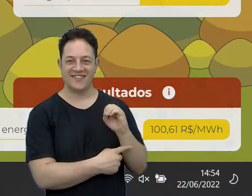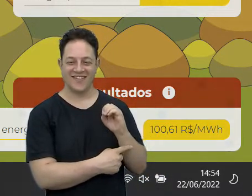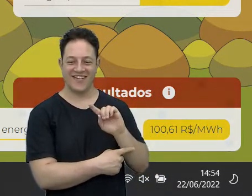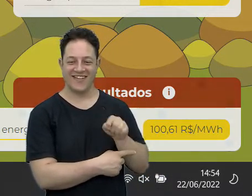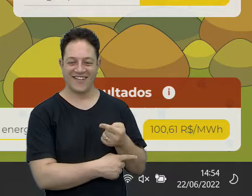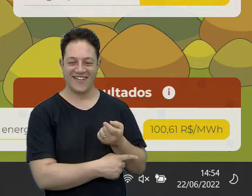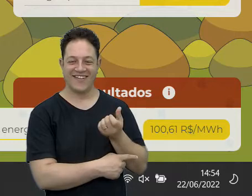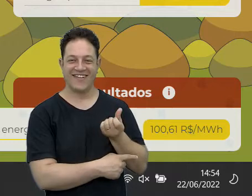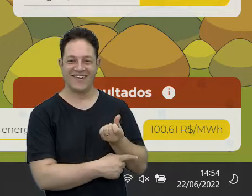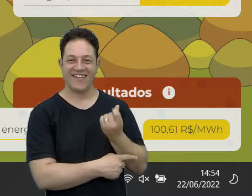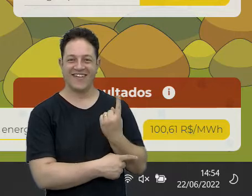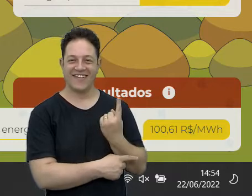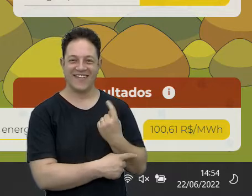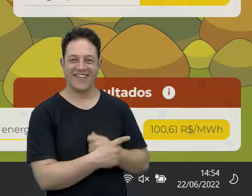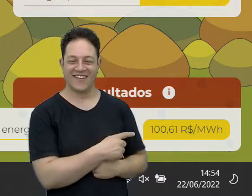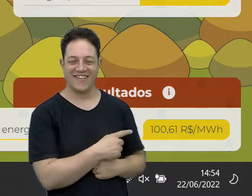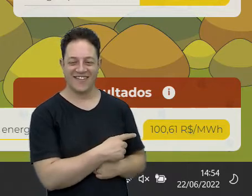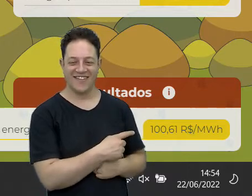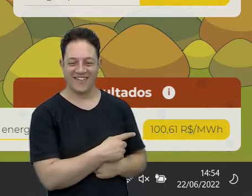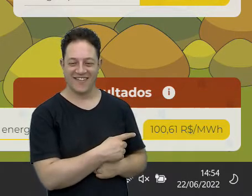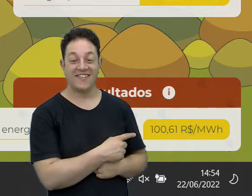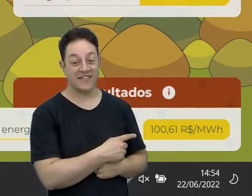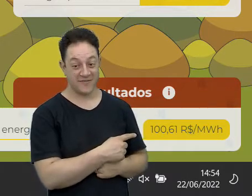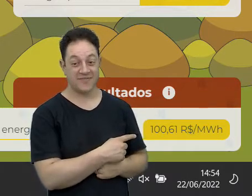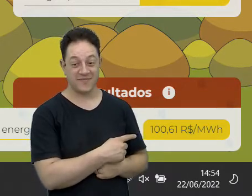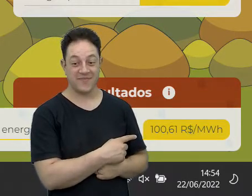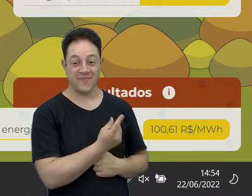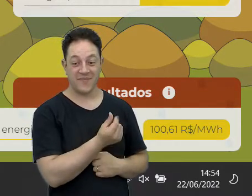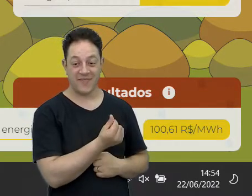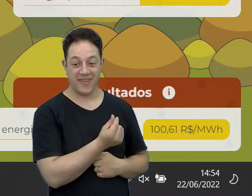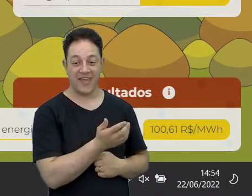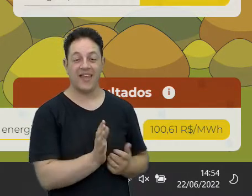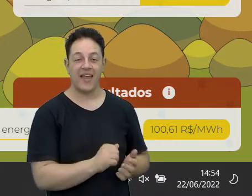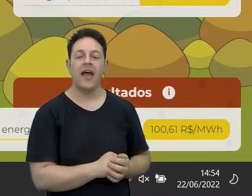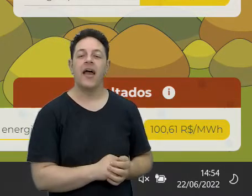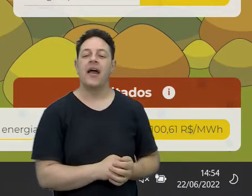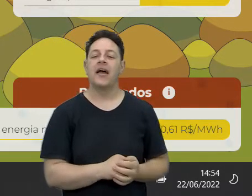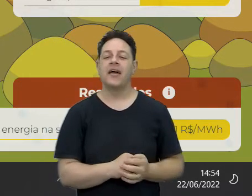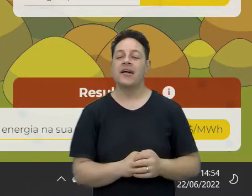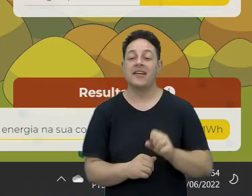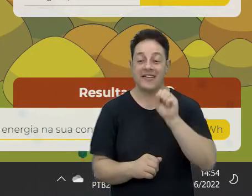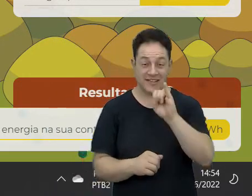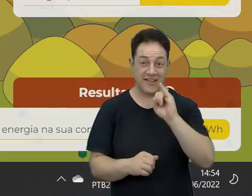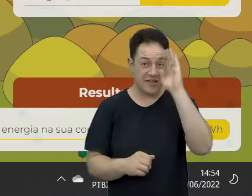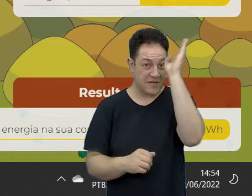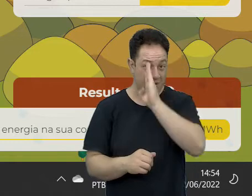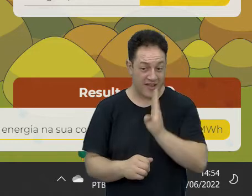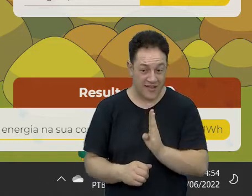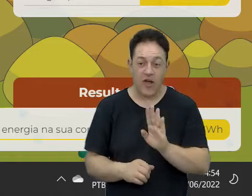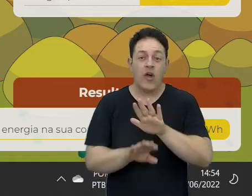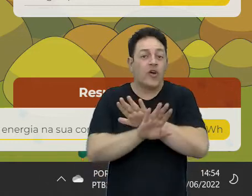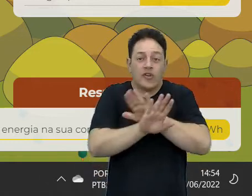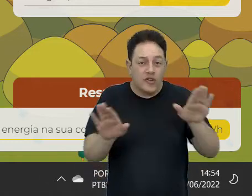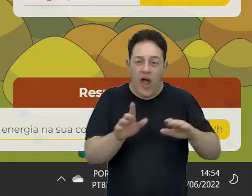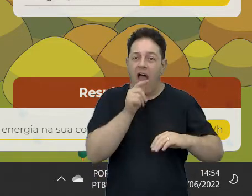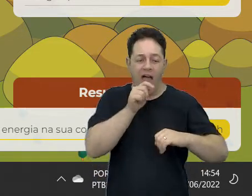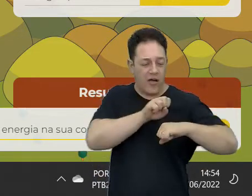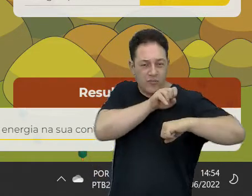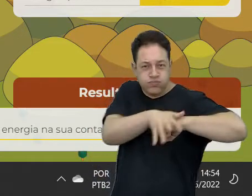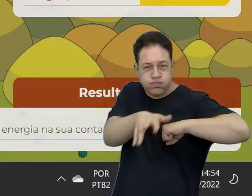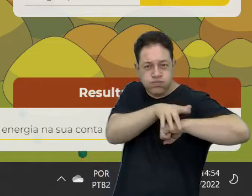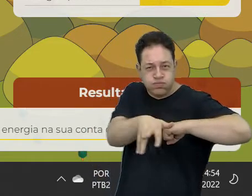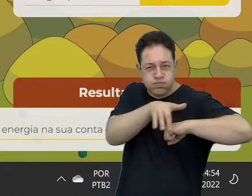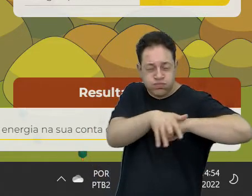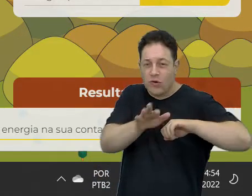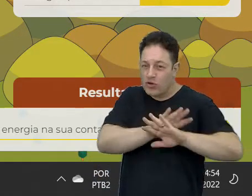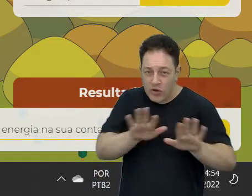tivesse se a gente não tivesse nenhuma outra alternativa. Só hidrelétrica. Se o Brasil fornecesse só hidrelétrica, ficaria bem barato,